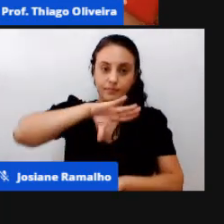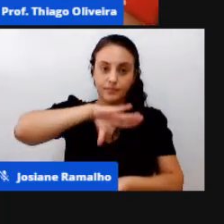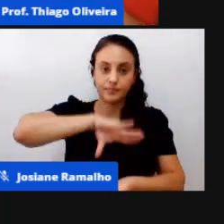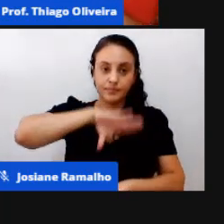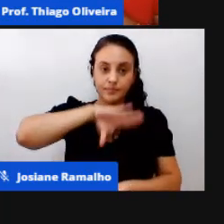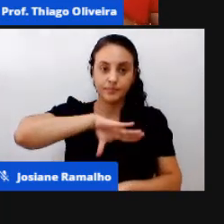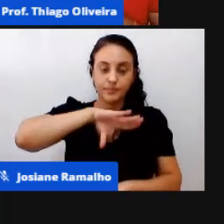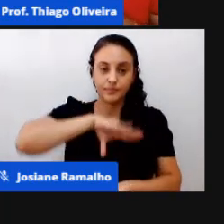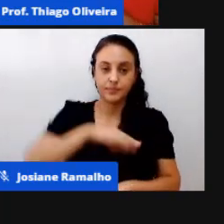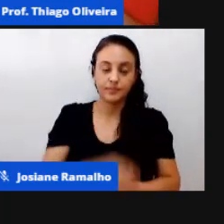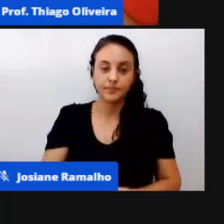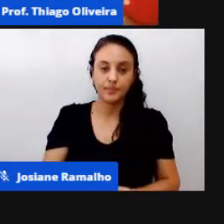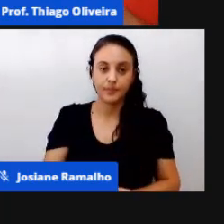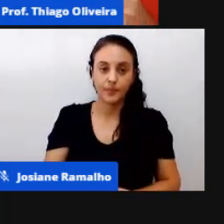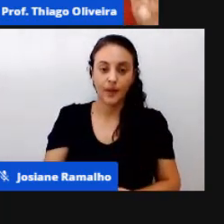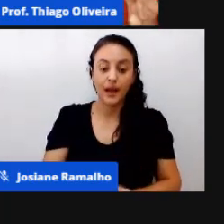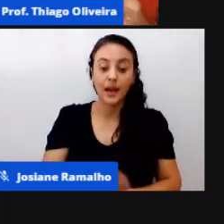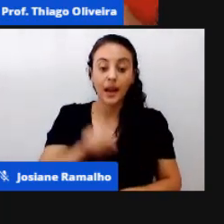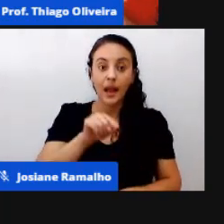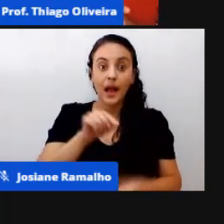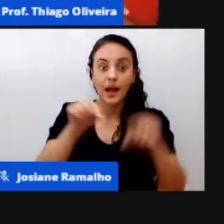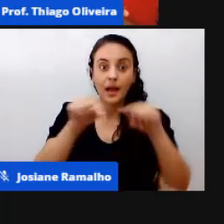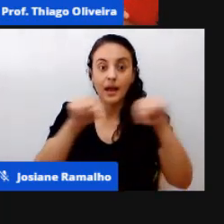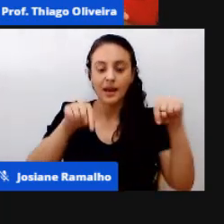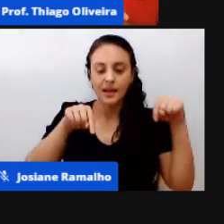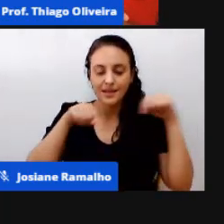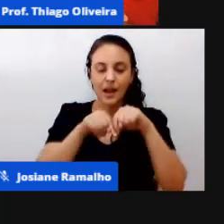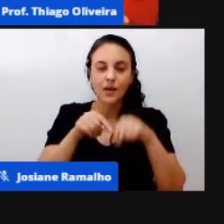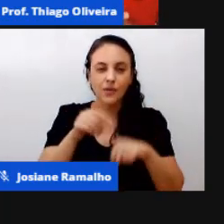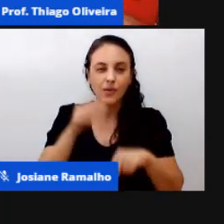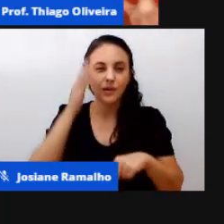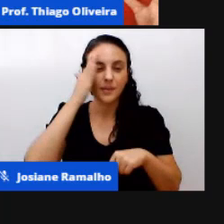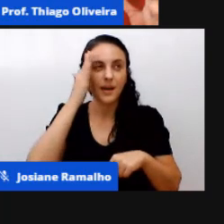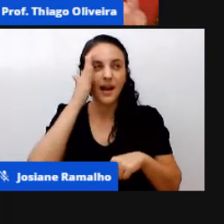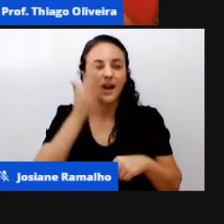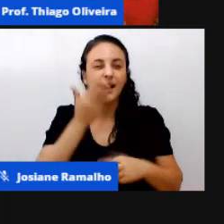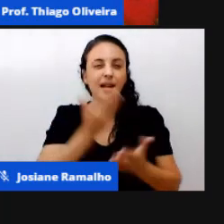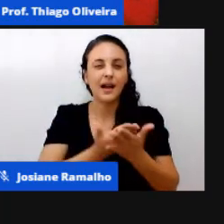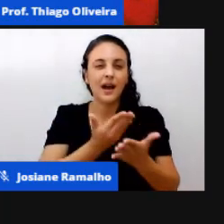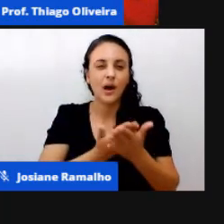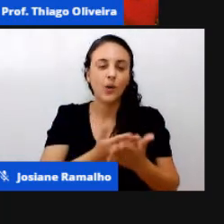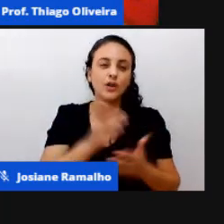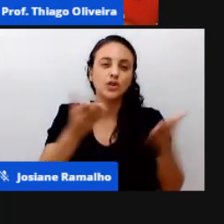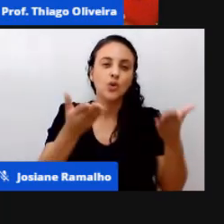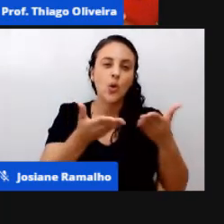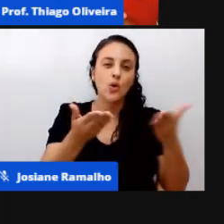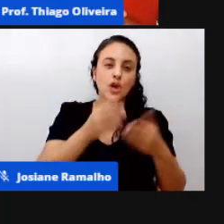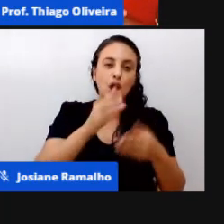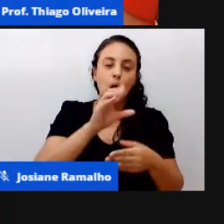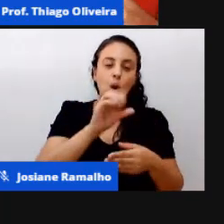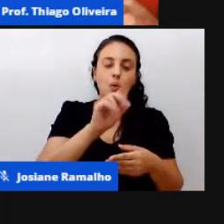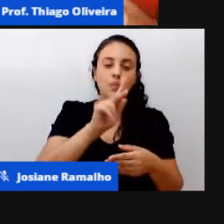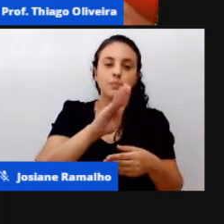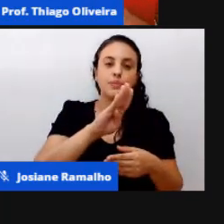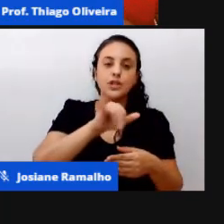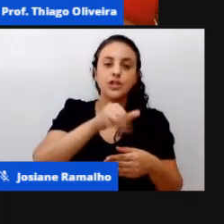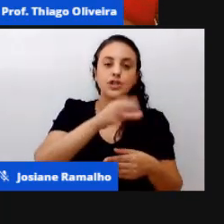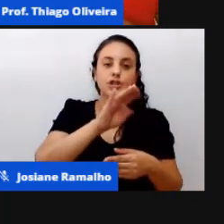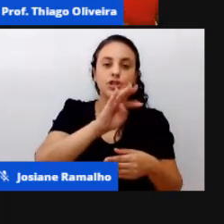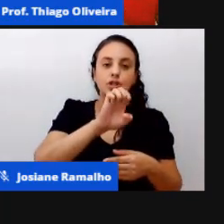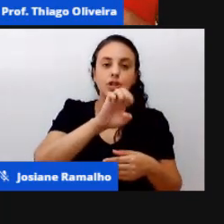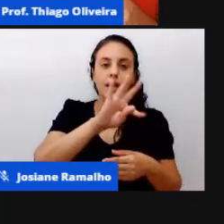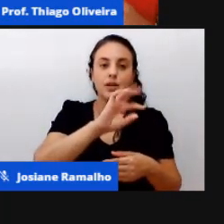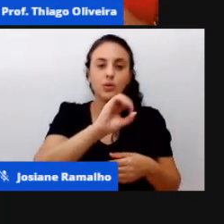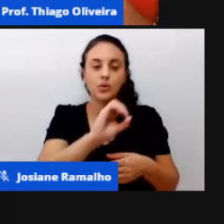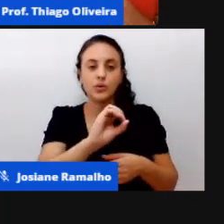minha aula hoje é sobre objeto direto, por exemplo, né? Ou complemento nominal. Eu descobri